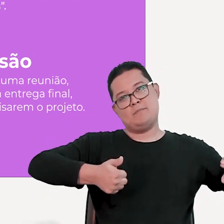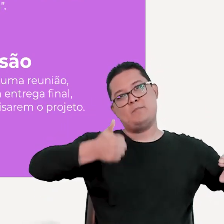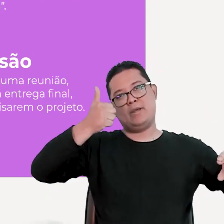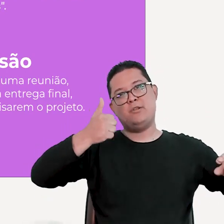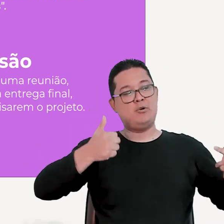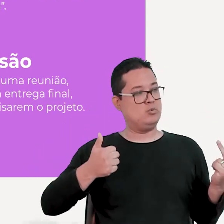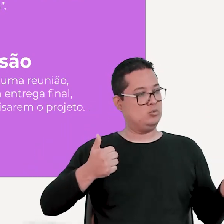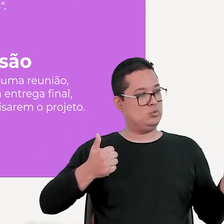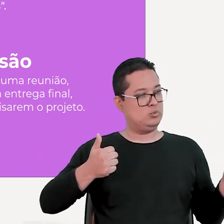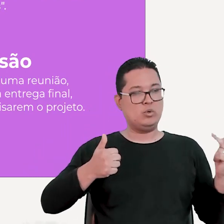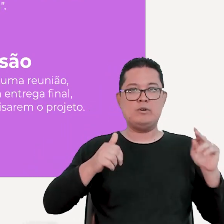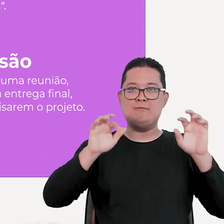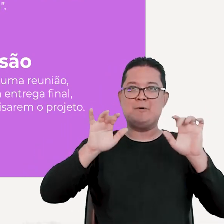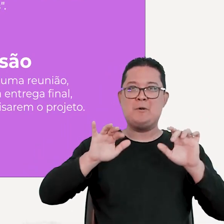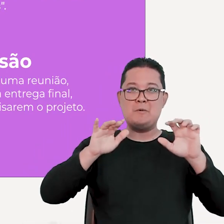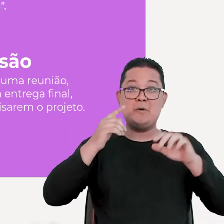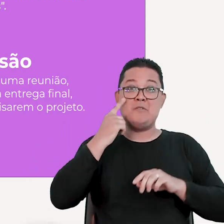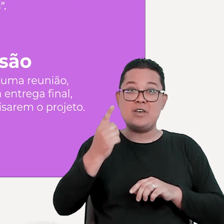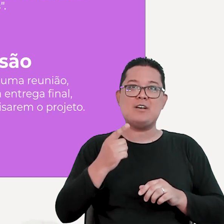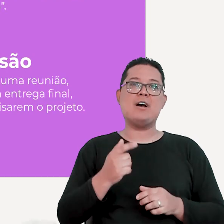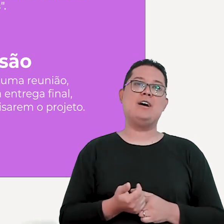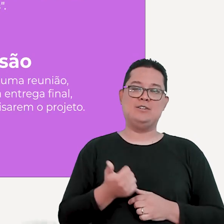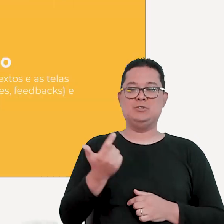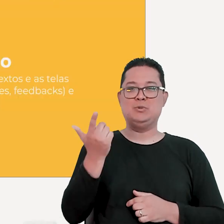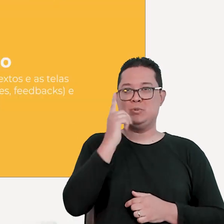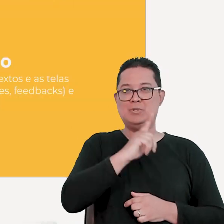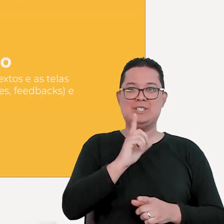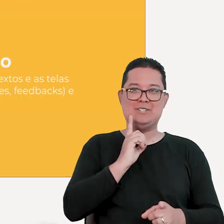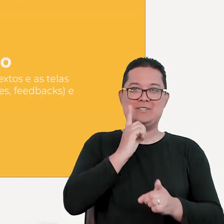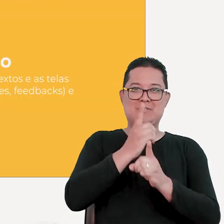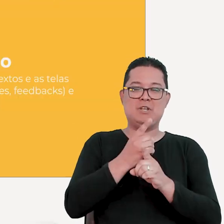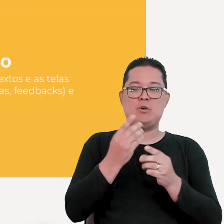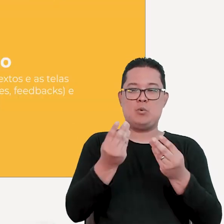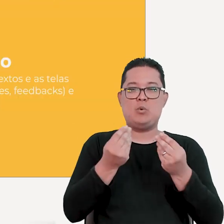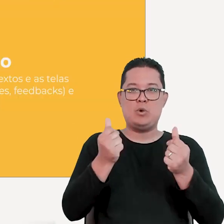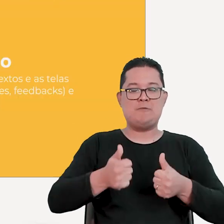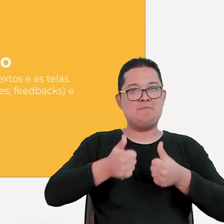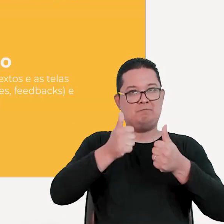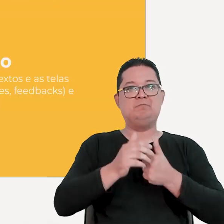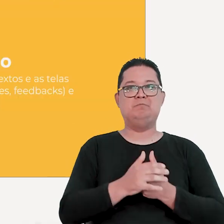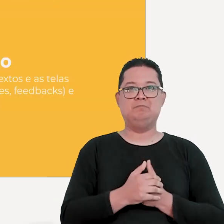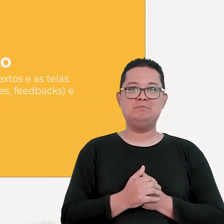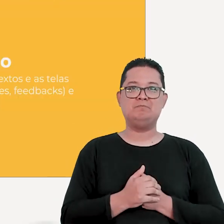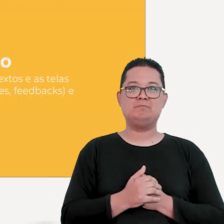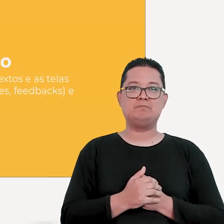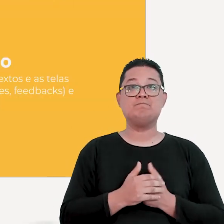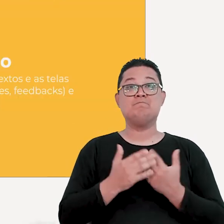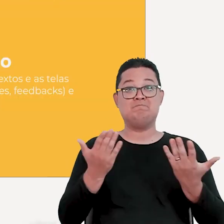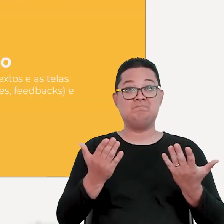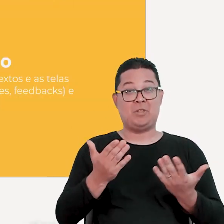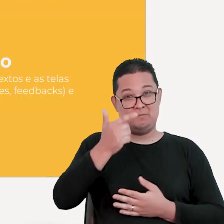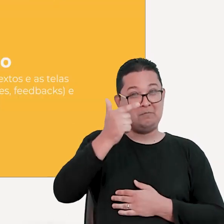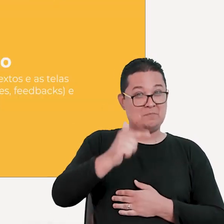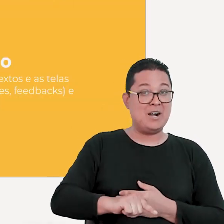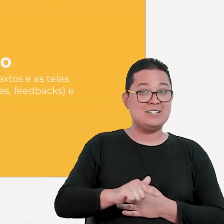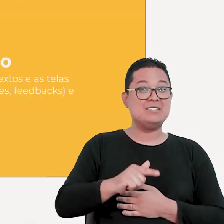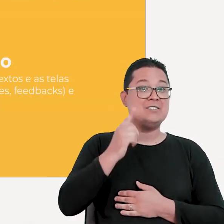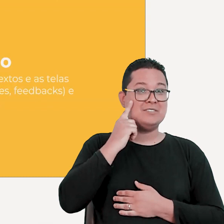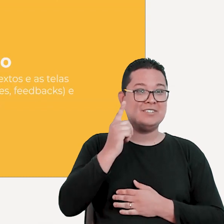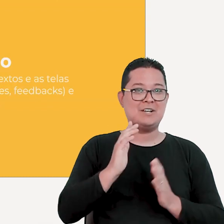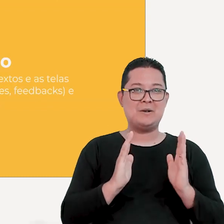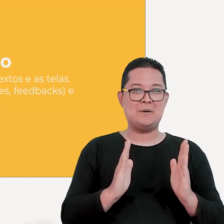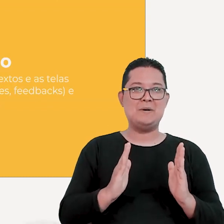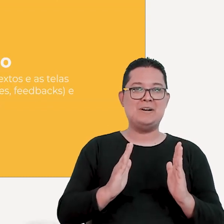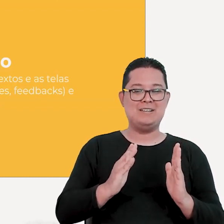ainda melhor, com muito mais qualidade quando isso acontece. Falando sobre a terceira etapa do processo de trabalho,